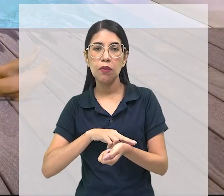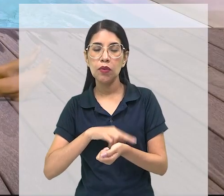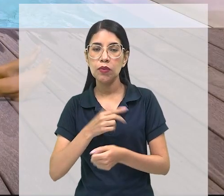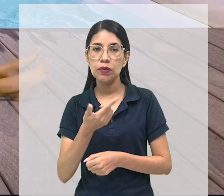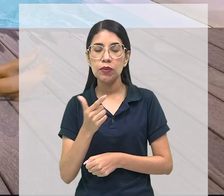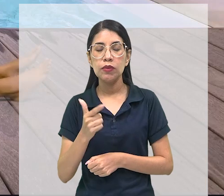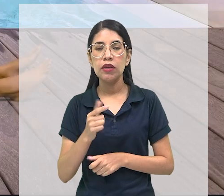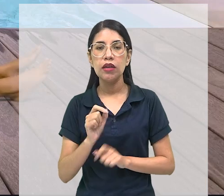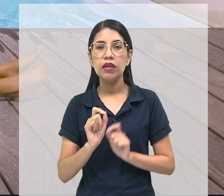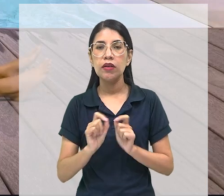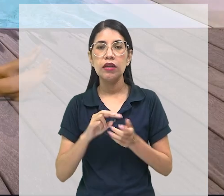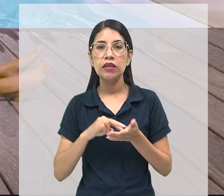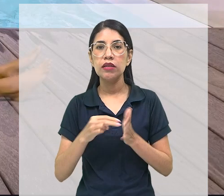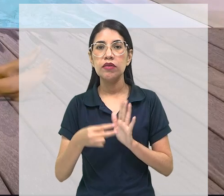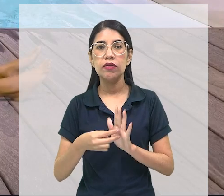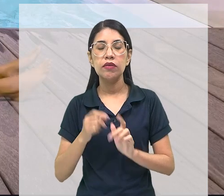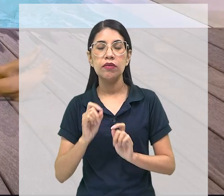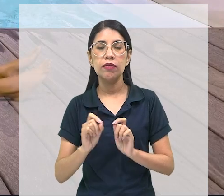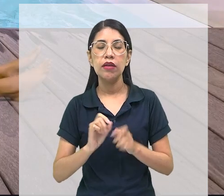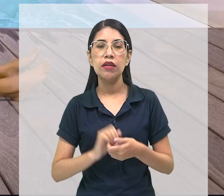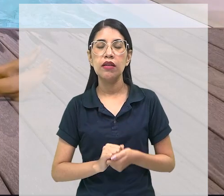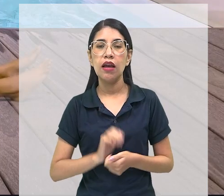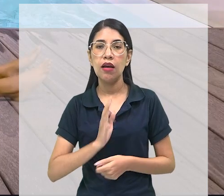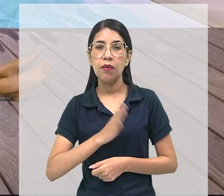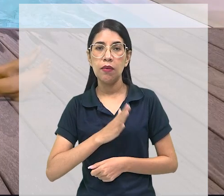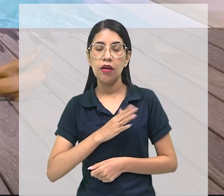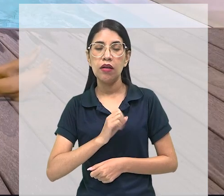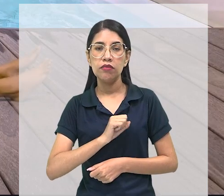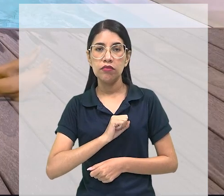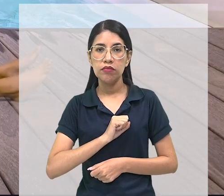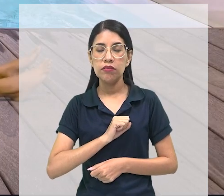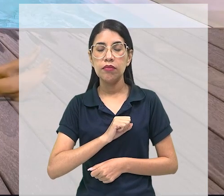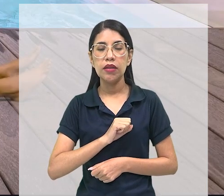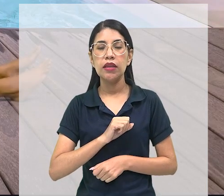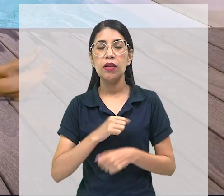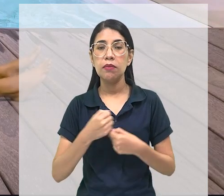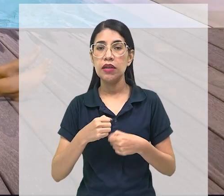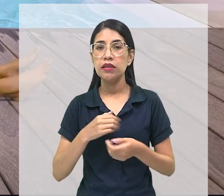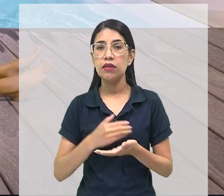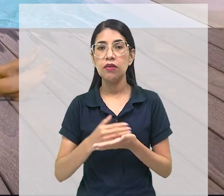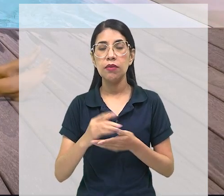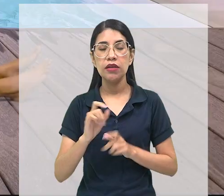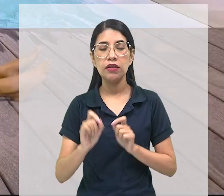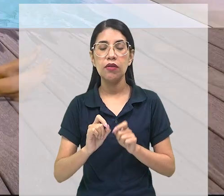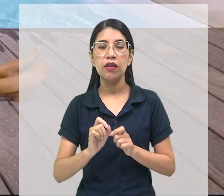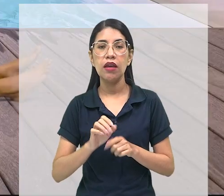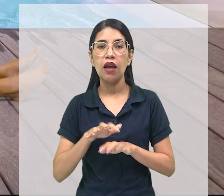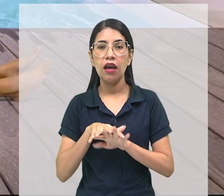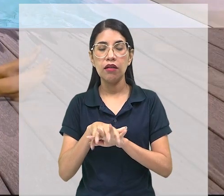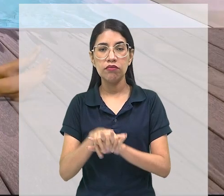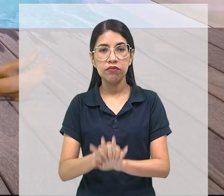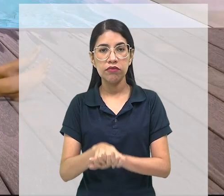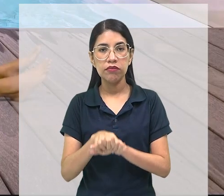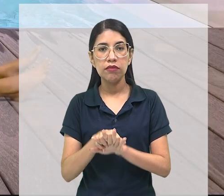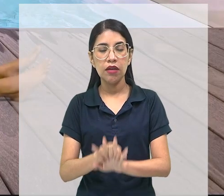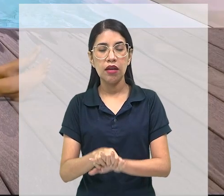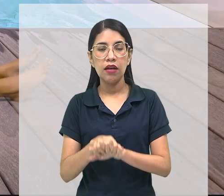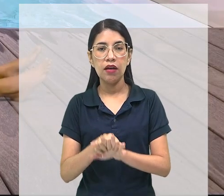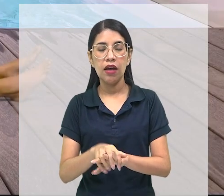está entrando em parada cardiorrespiratória e você precisará iniciar as manobras de